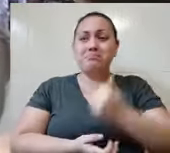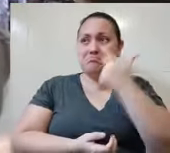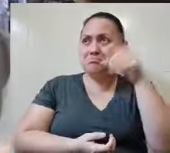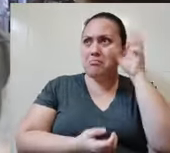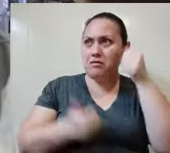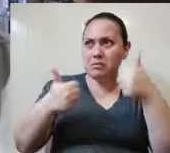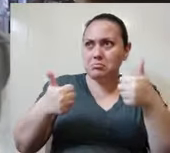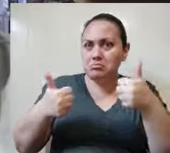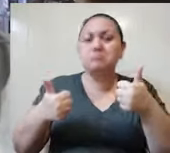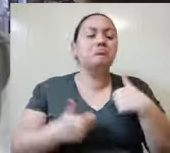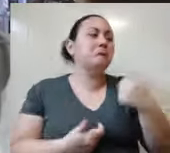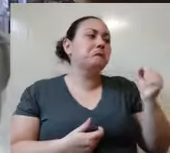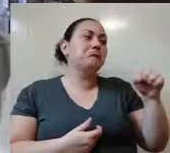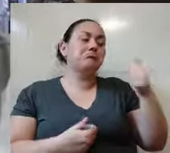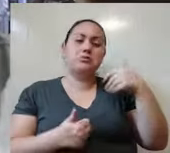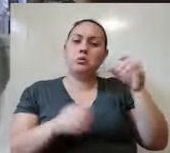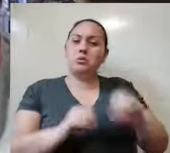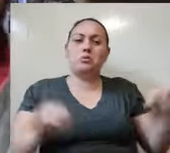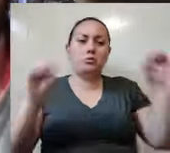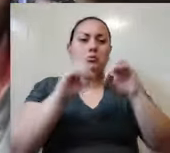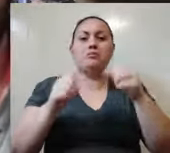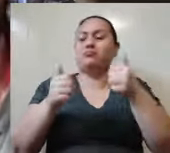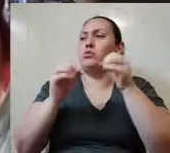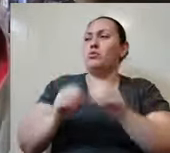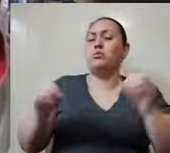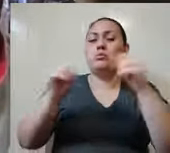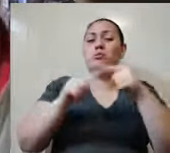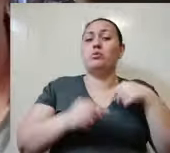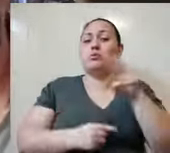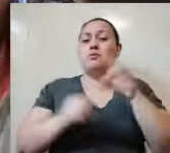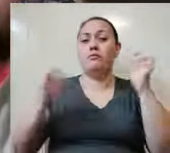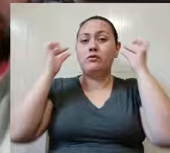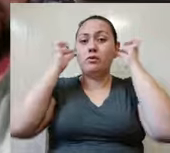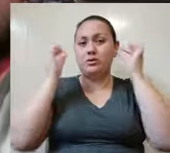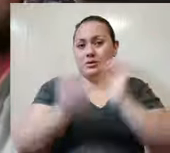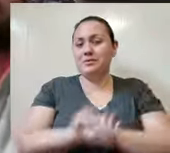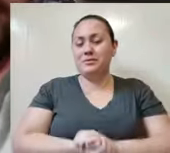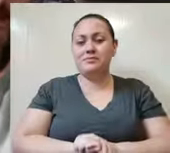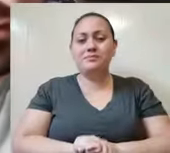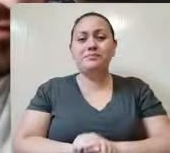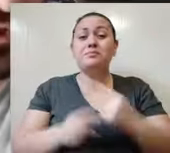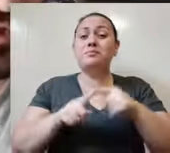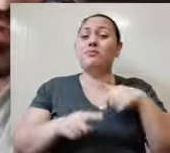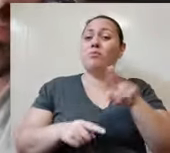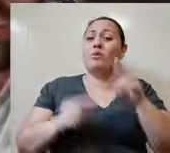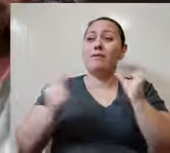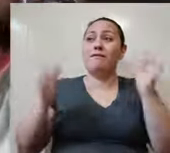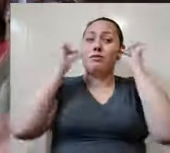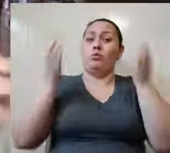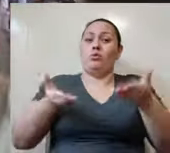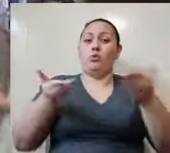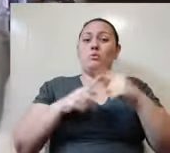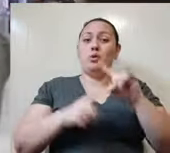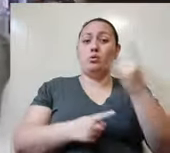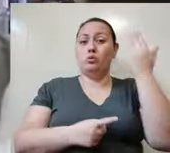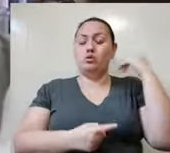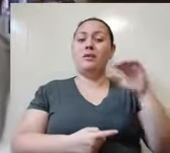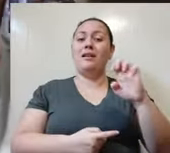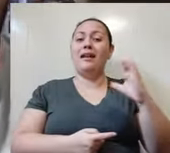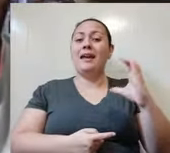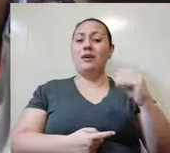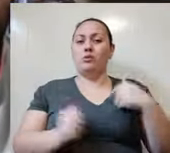ouvindo bem? Tô, tudo Ah, ótimo. Tu ótimo. tá É que eu tô bem? de. Tô. É que eu botei esse fone de ouvido hoje, porque da última vez deu eco